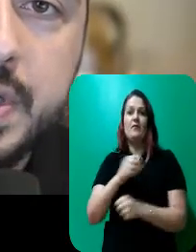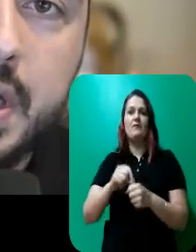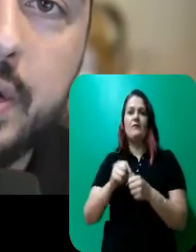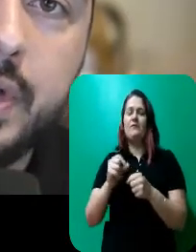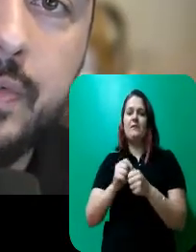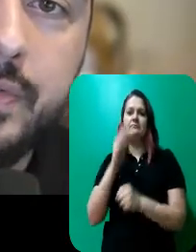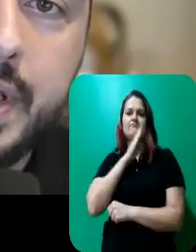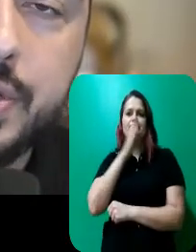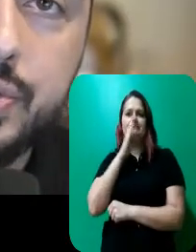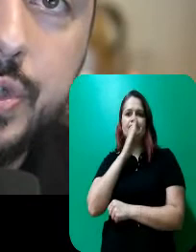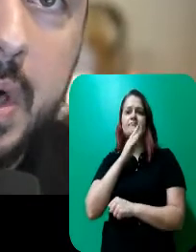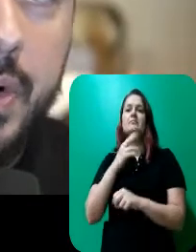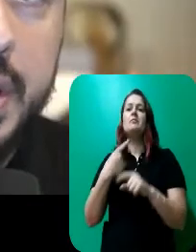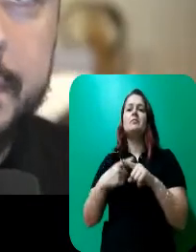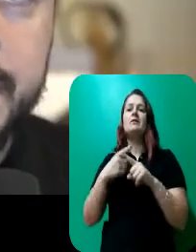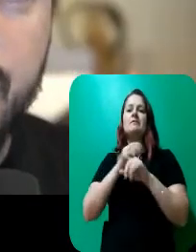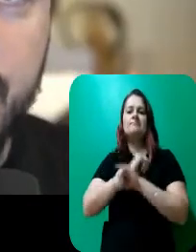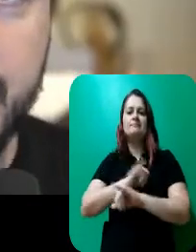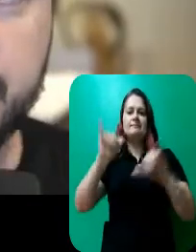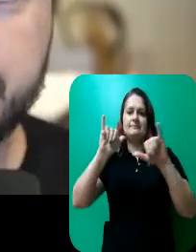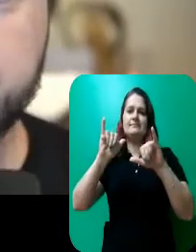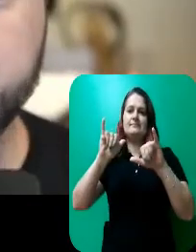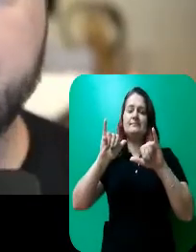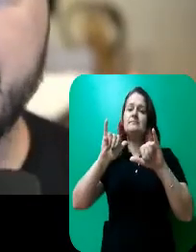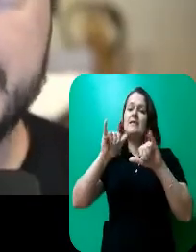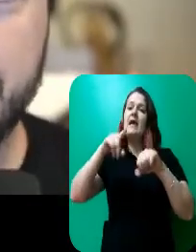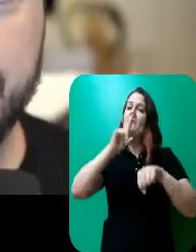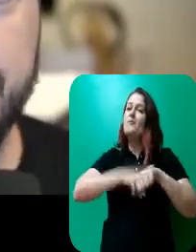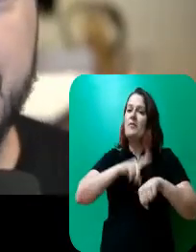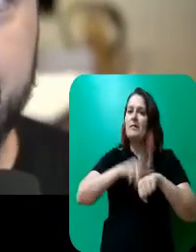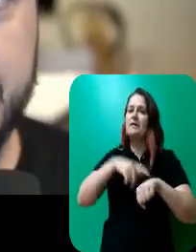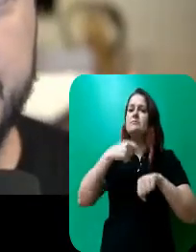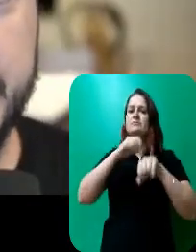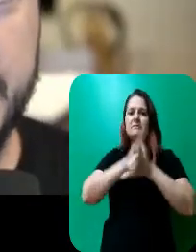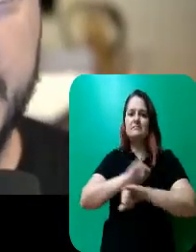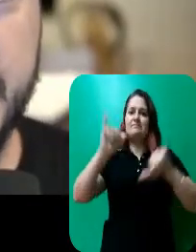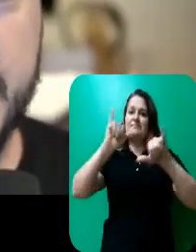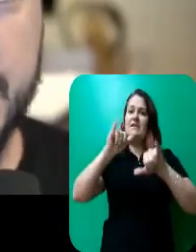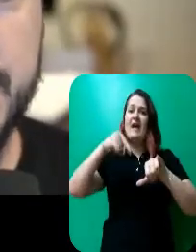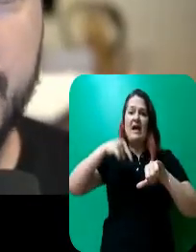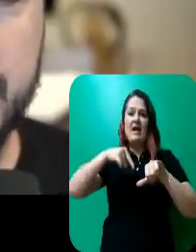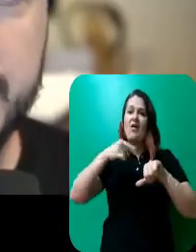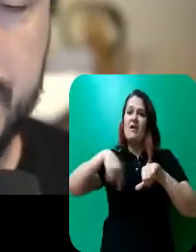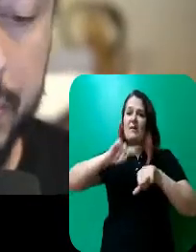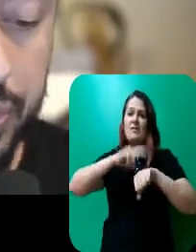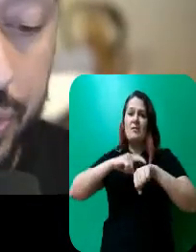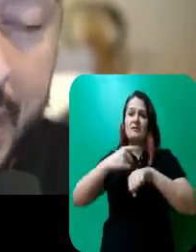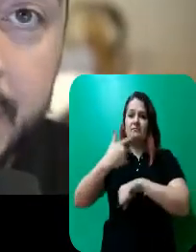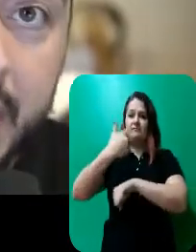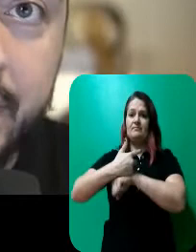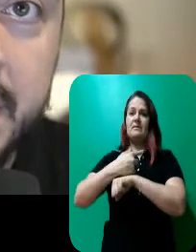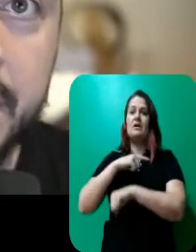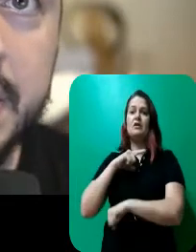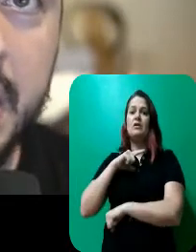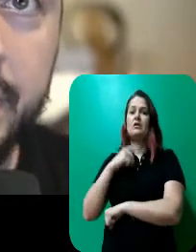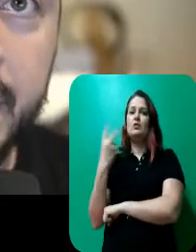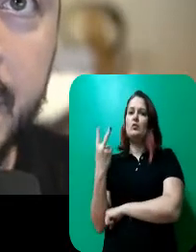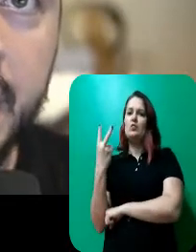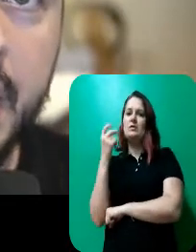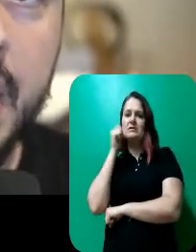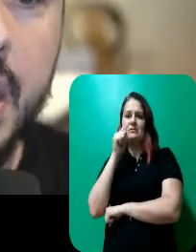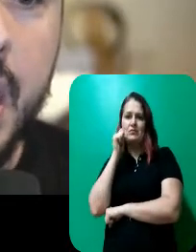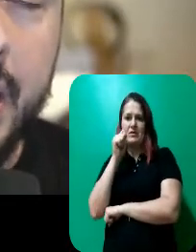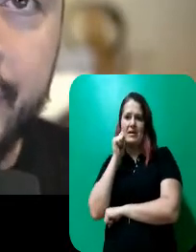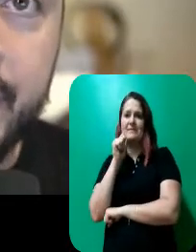muito com essa live que foi feita de última hora, correndo, porque esse anúncio já diz que a gente chegou nesse ponto. Durante a gravação dessa live